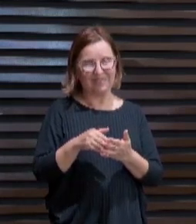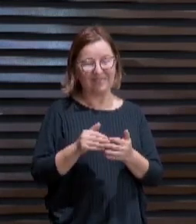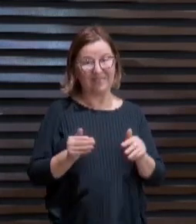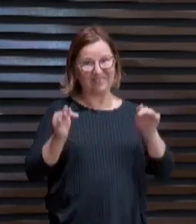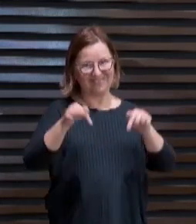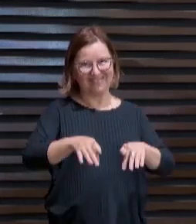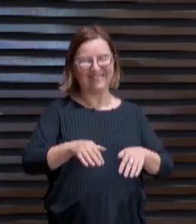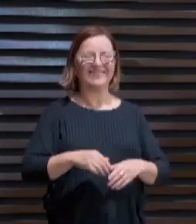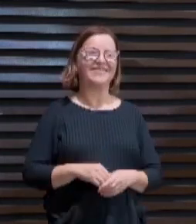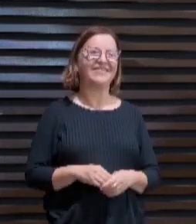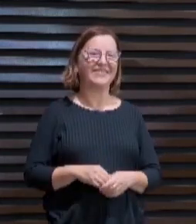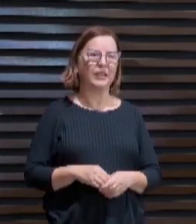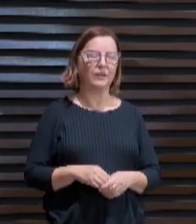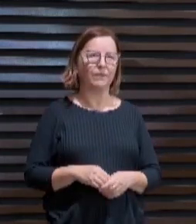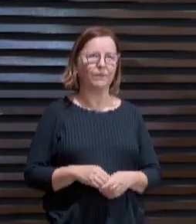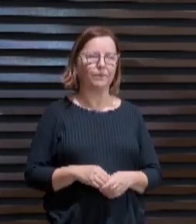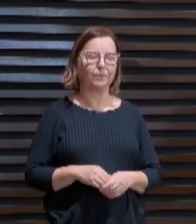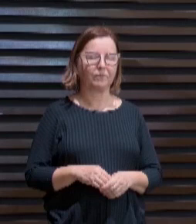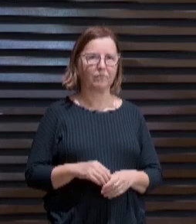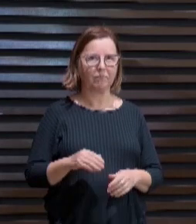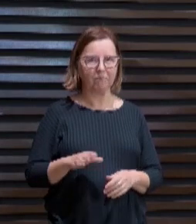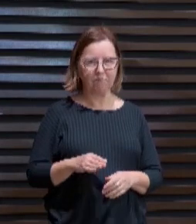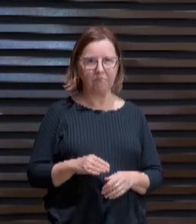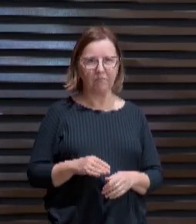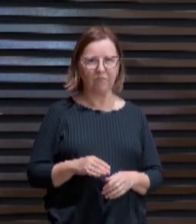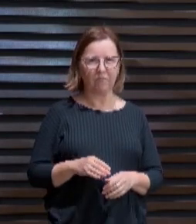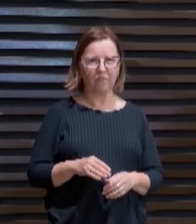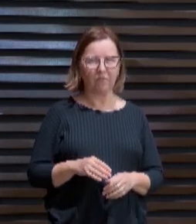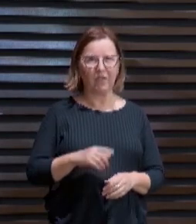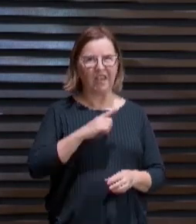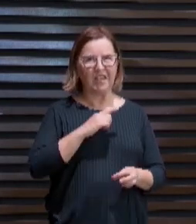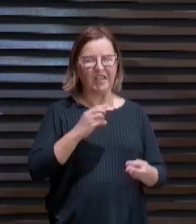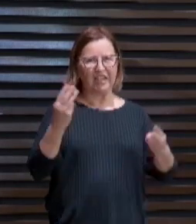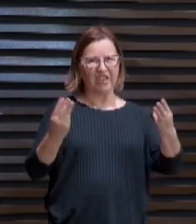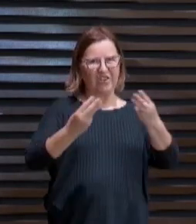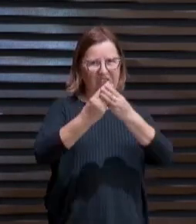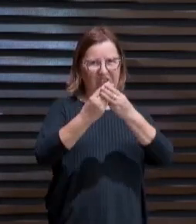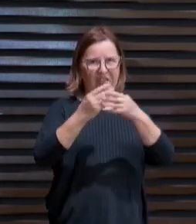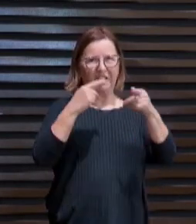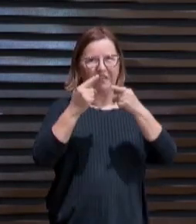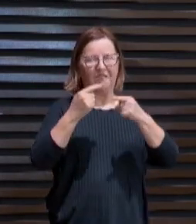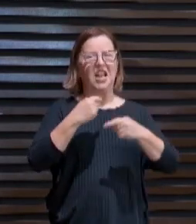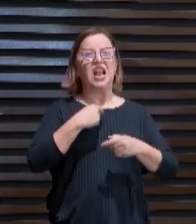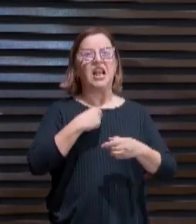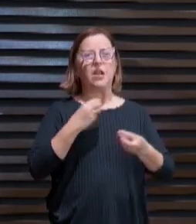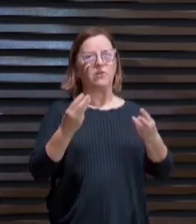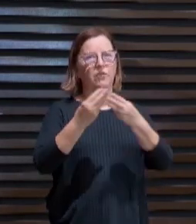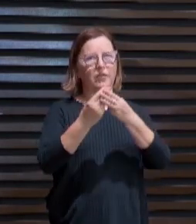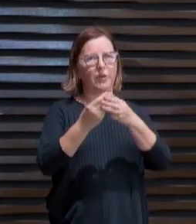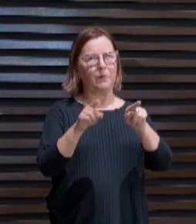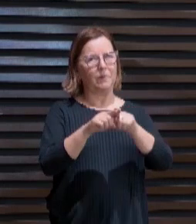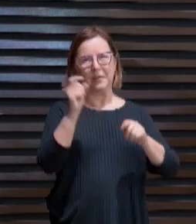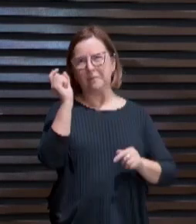continuando. A blasfêmia dos que a si mesmos se declaram judeus e não são, sendo antes